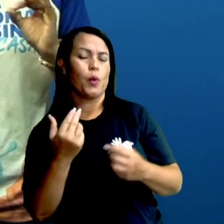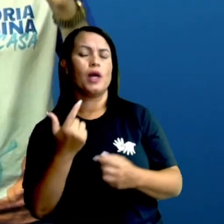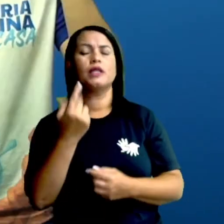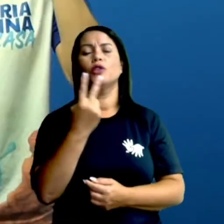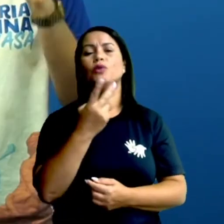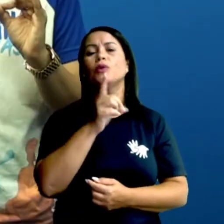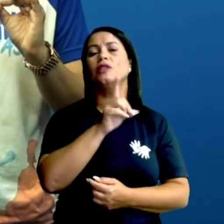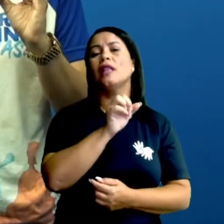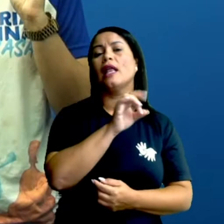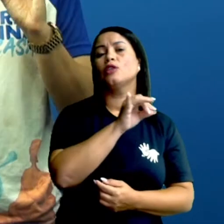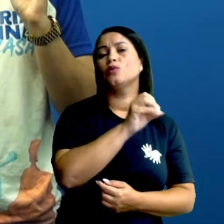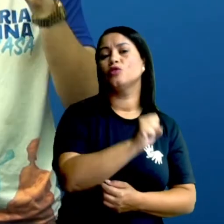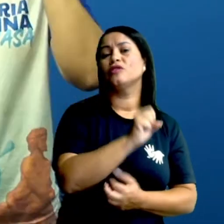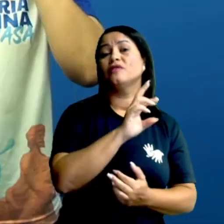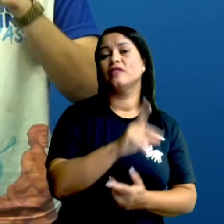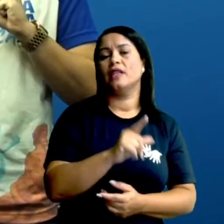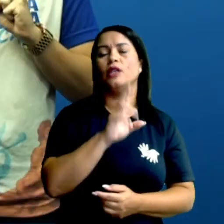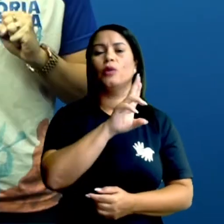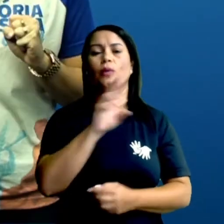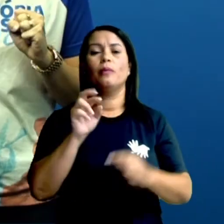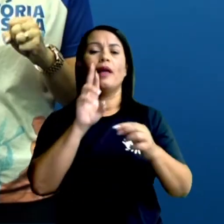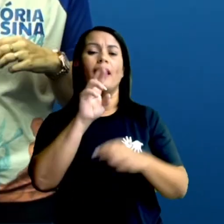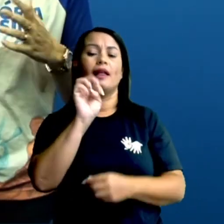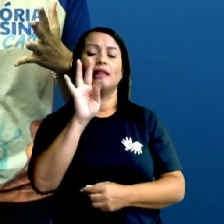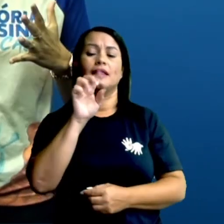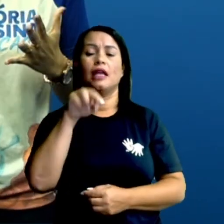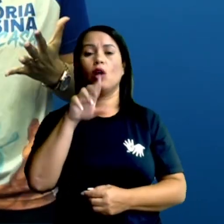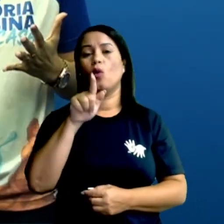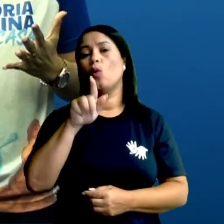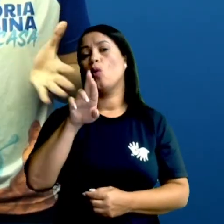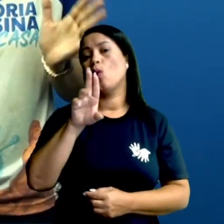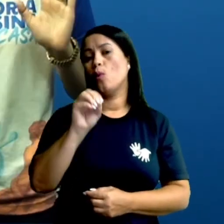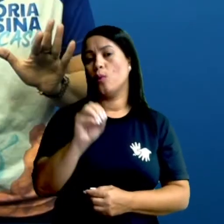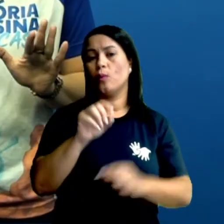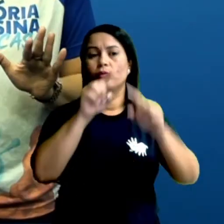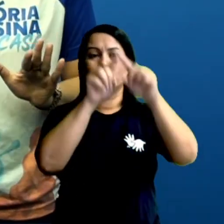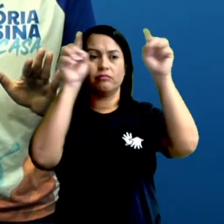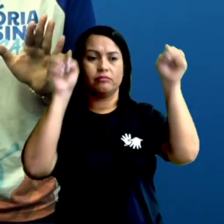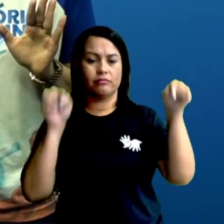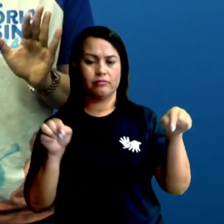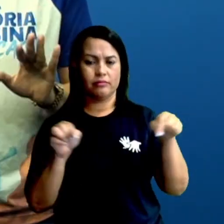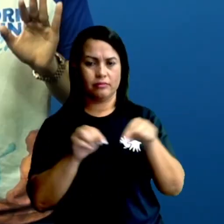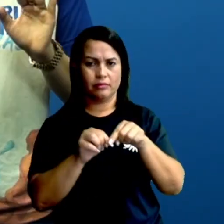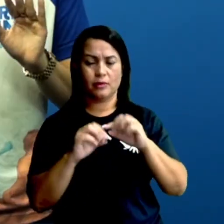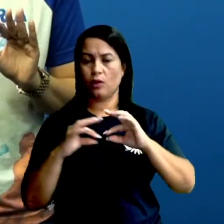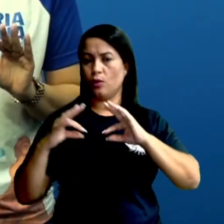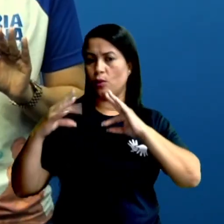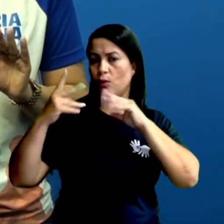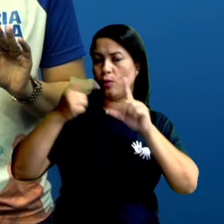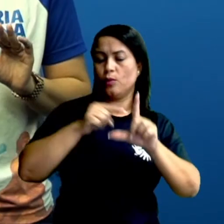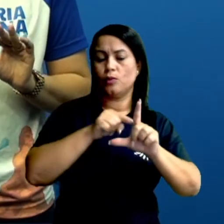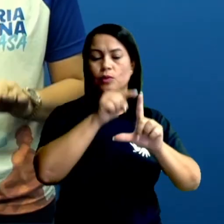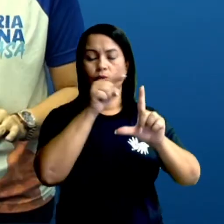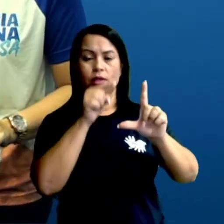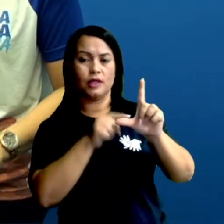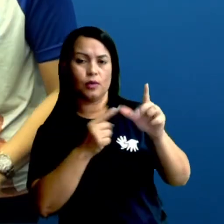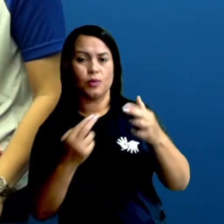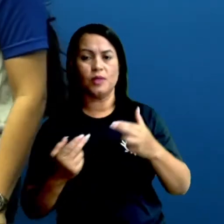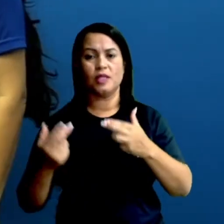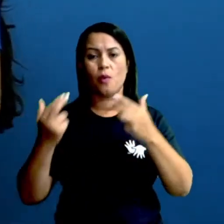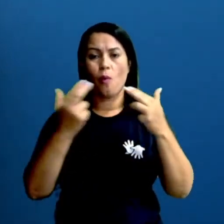De retângulo, tá? Só que o nosso retângulo ele tem o quê? Todos os ângulos iguais, não é